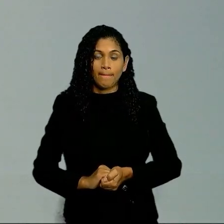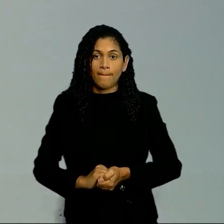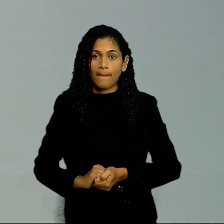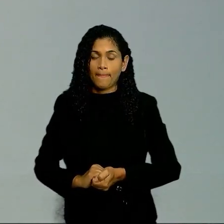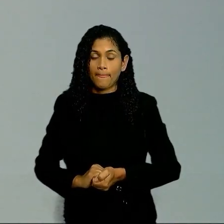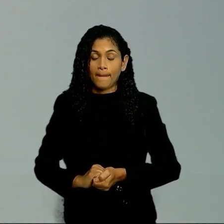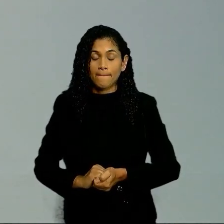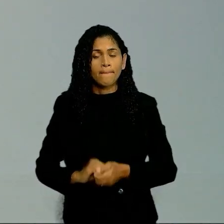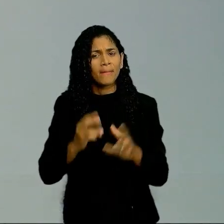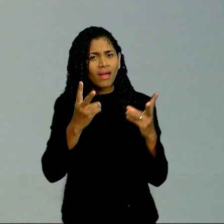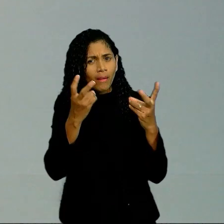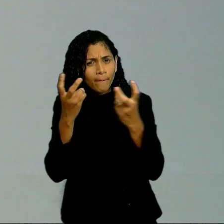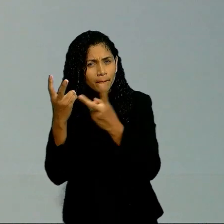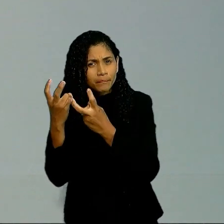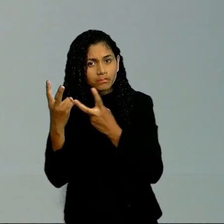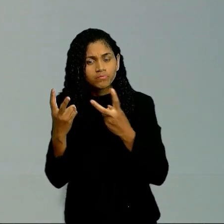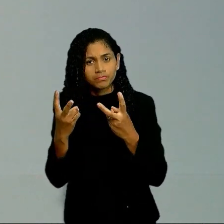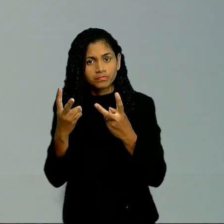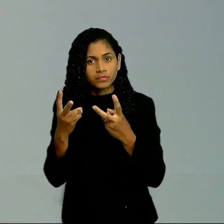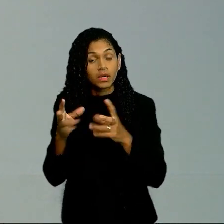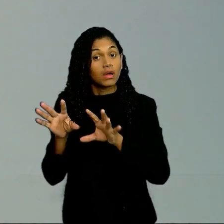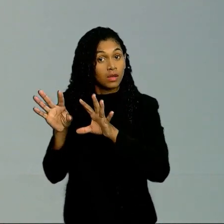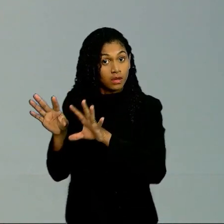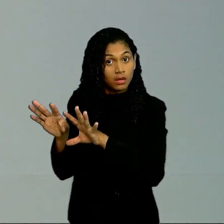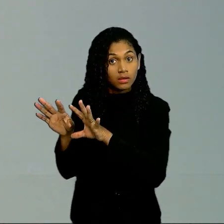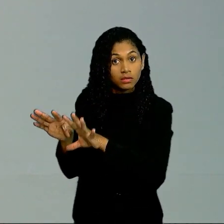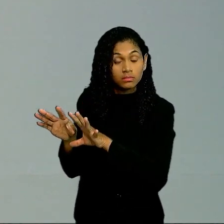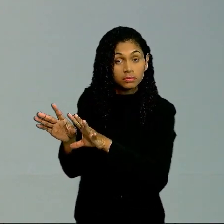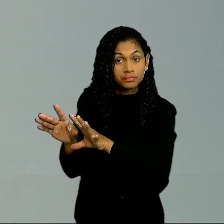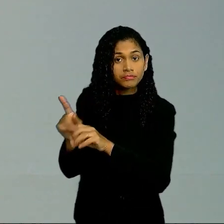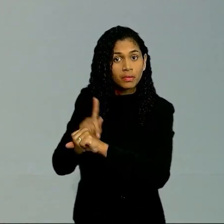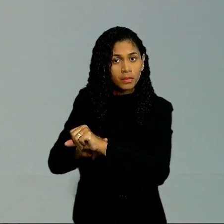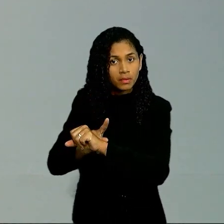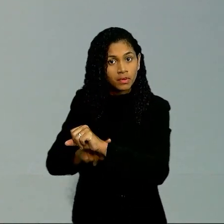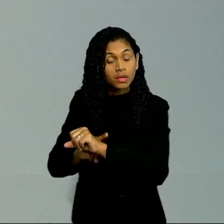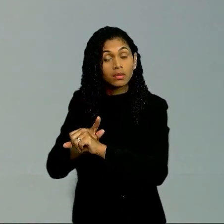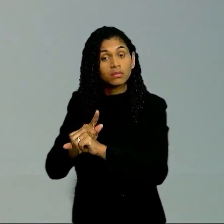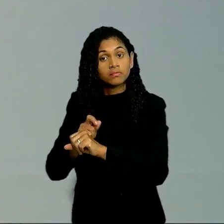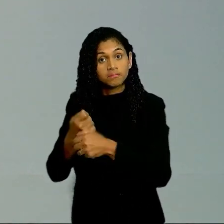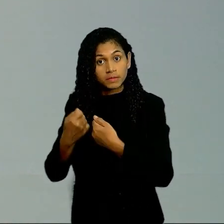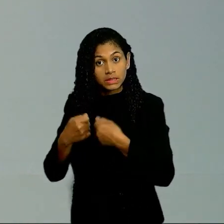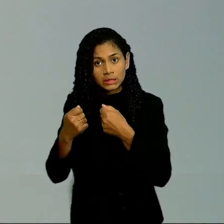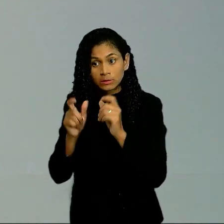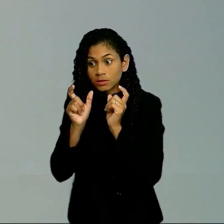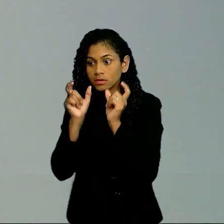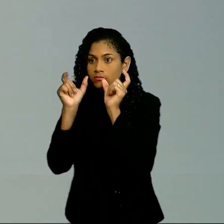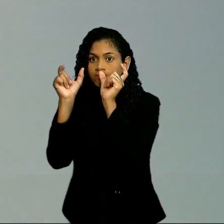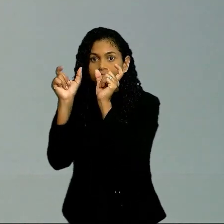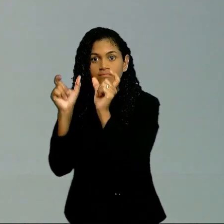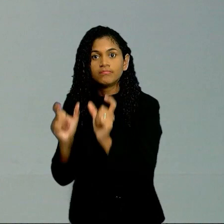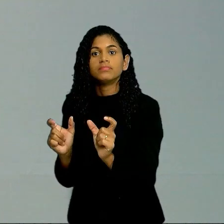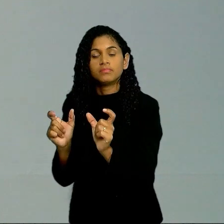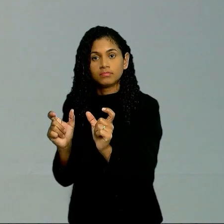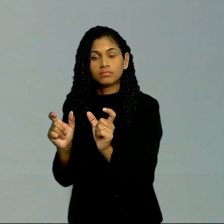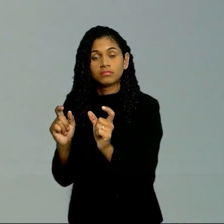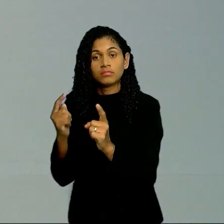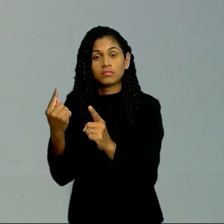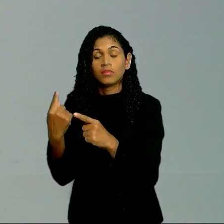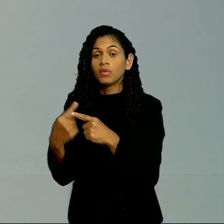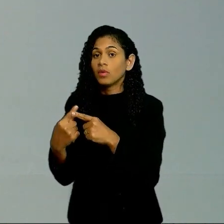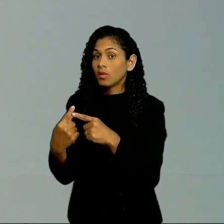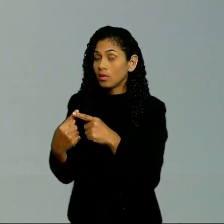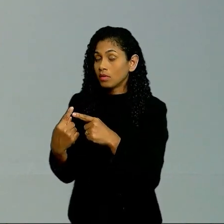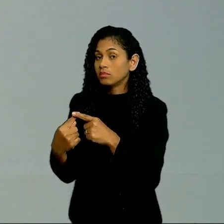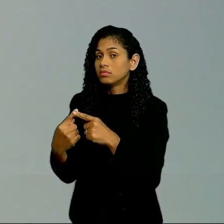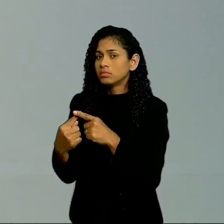Deu para observar que, nesse momento, a gente tem que estar sempre atento, tá? Nos momentos